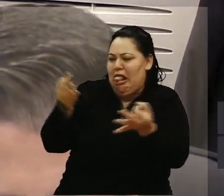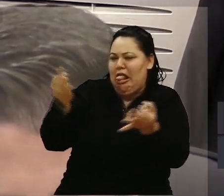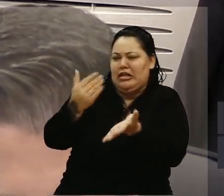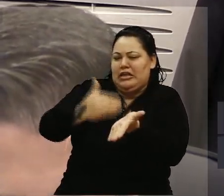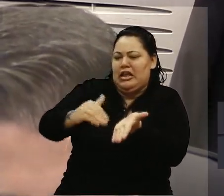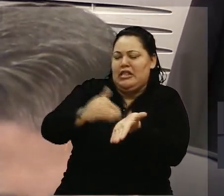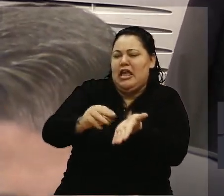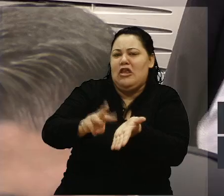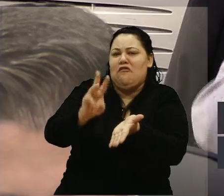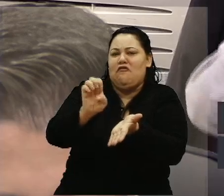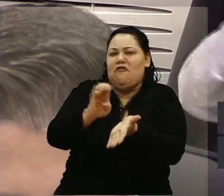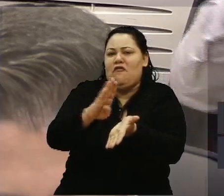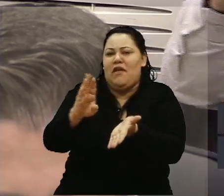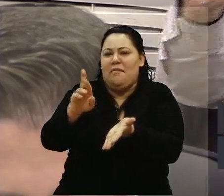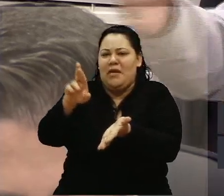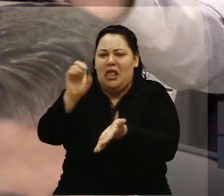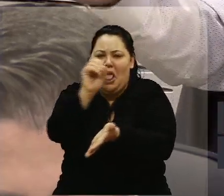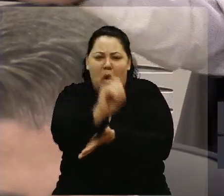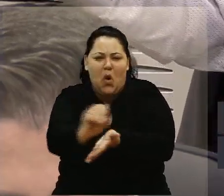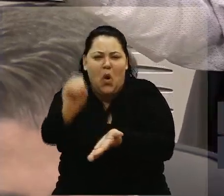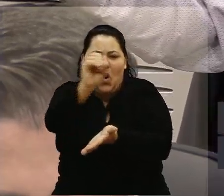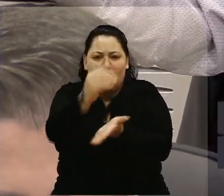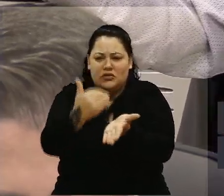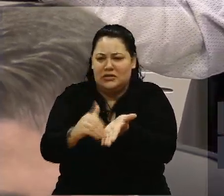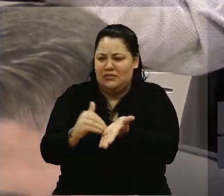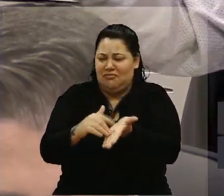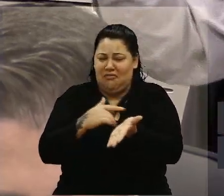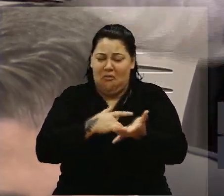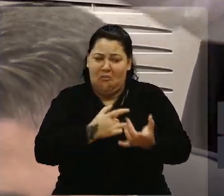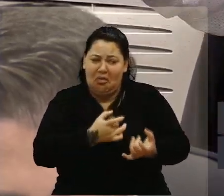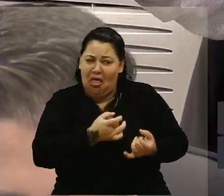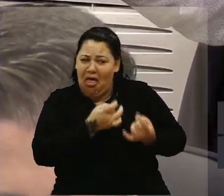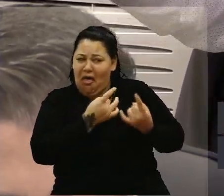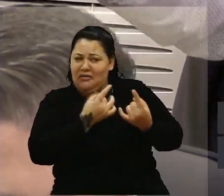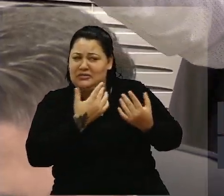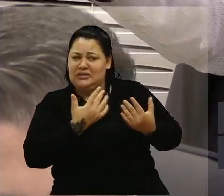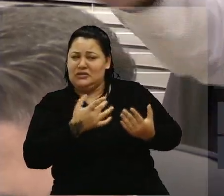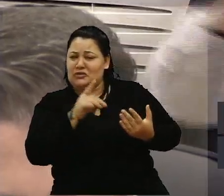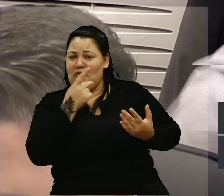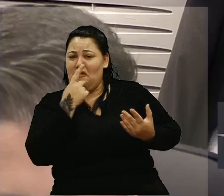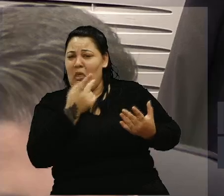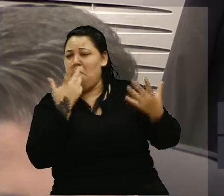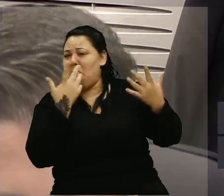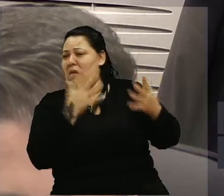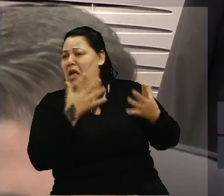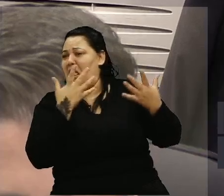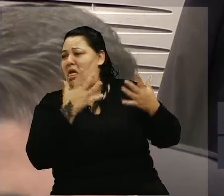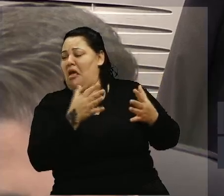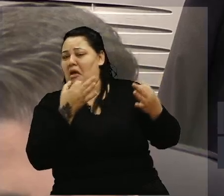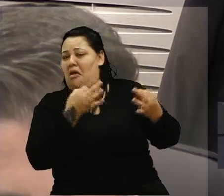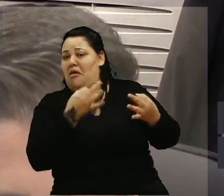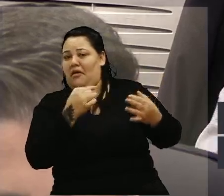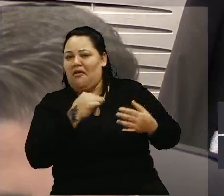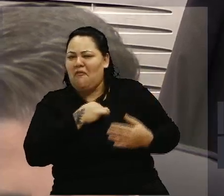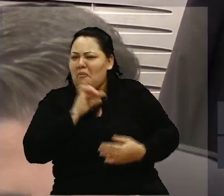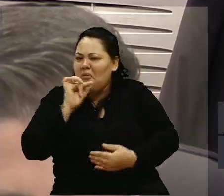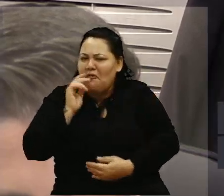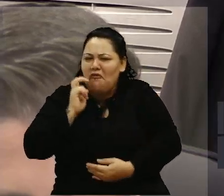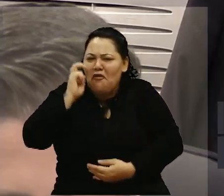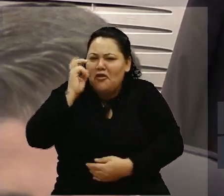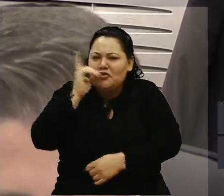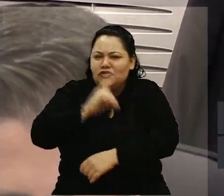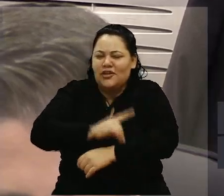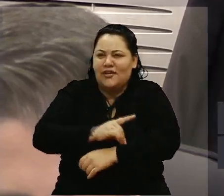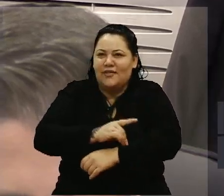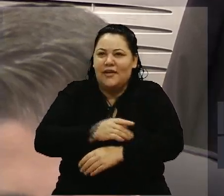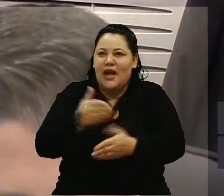excelente secretário, enfim, até me chamou muita estranheza, mas só elogios. Né? Fiquei até meio constrangido no dia. E agora o senhor